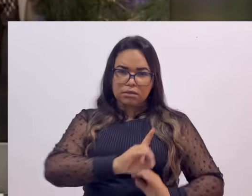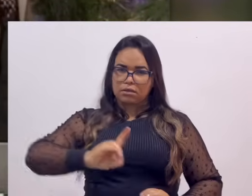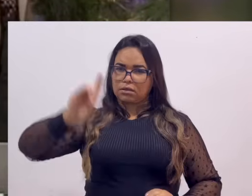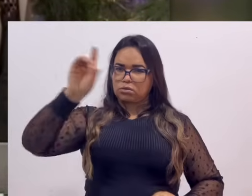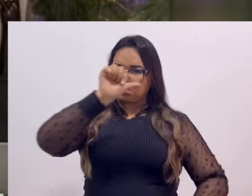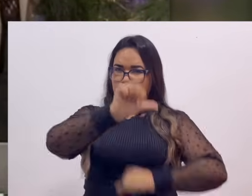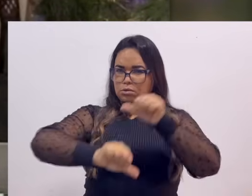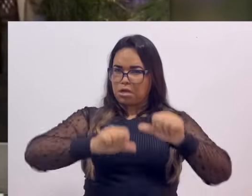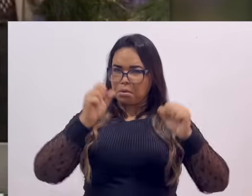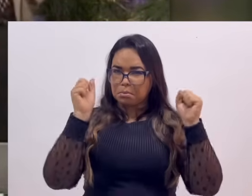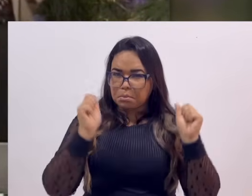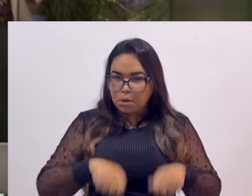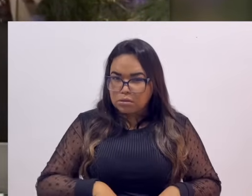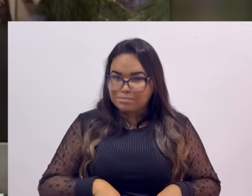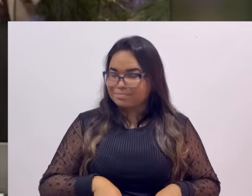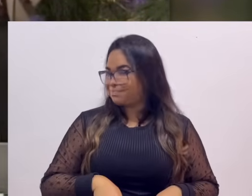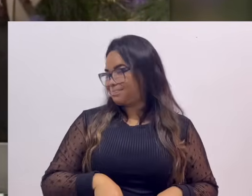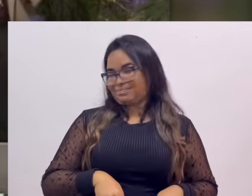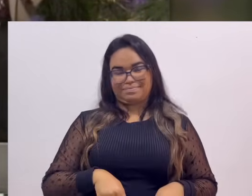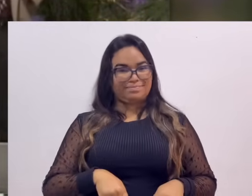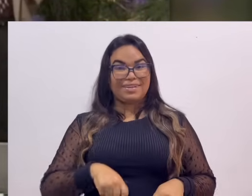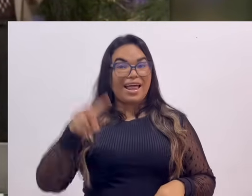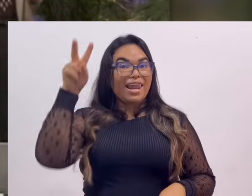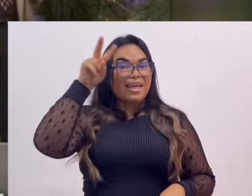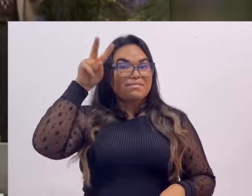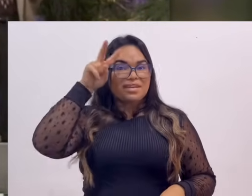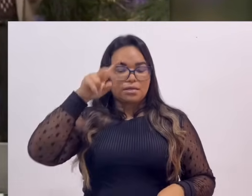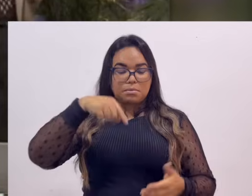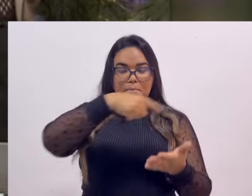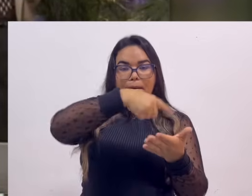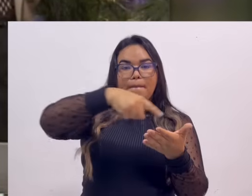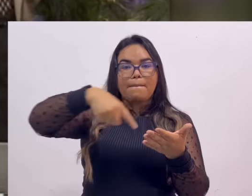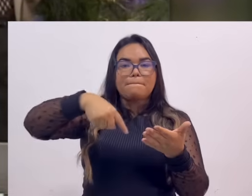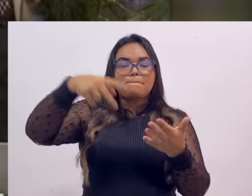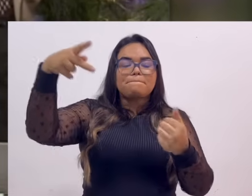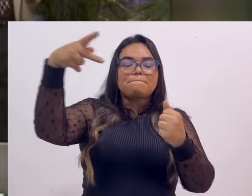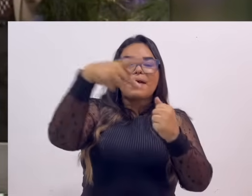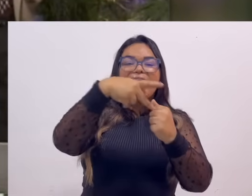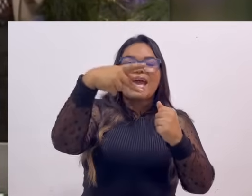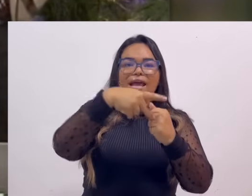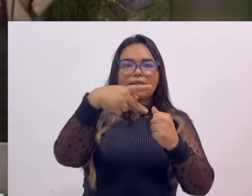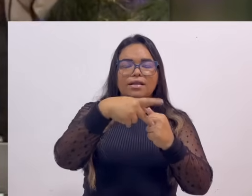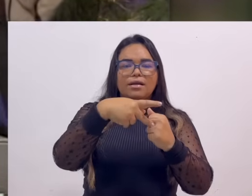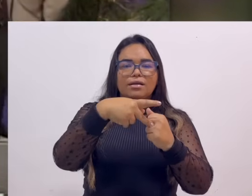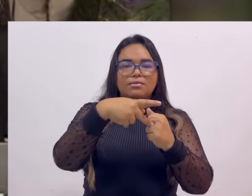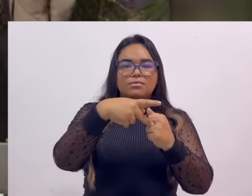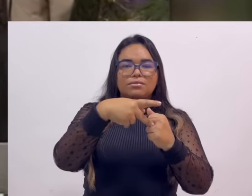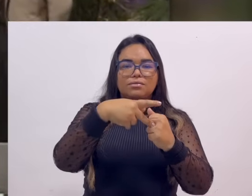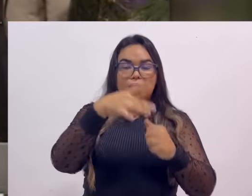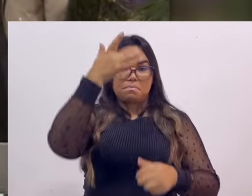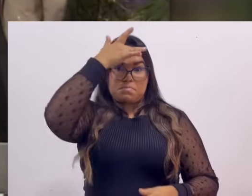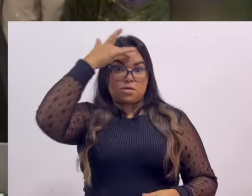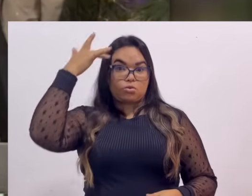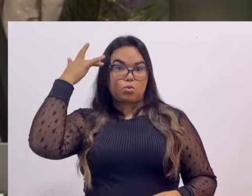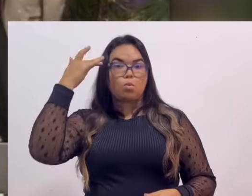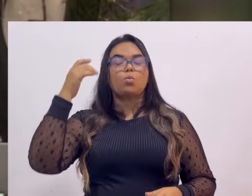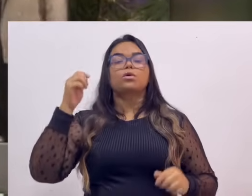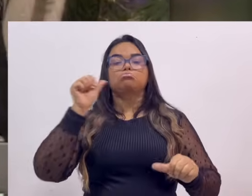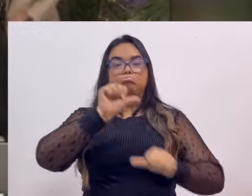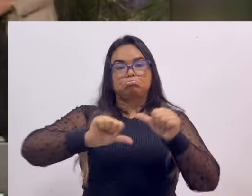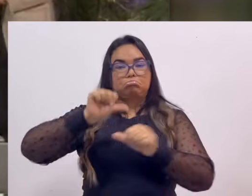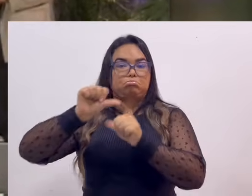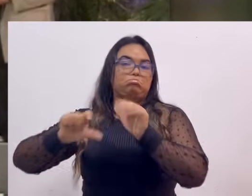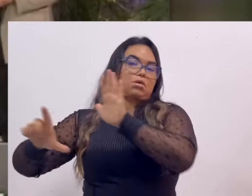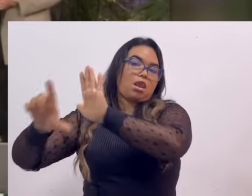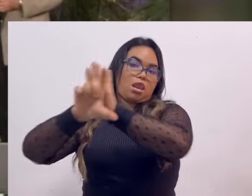está escrita em pedra. E se duvidar de alguma coisa, está escrita em pedra. Agora, o homem pode alterar leis,